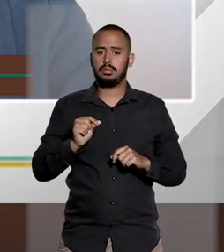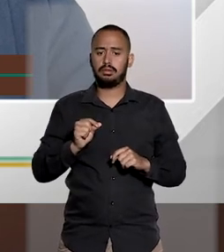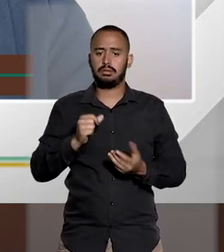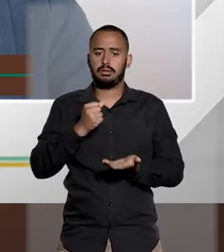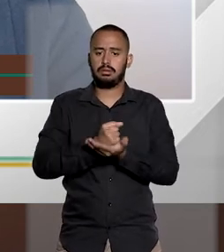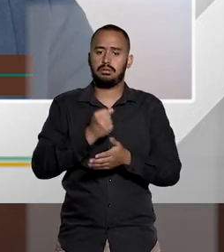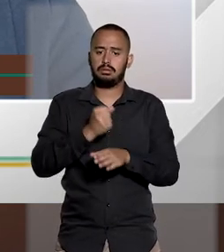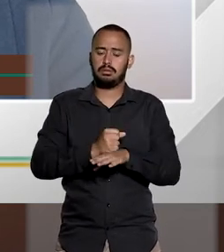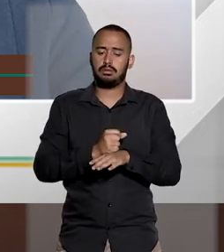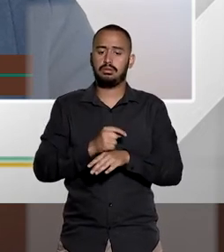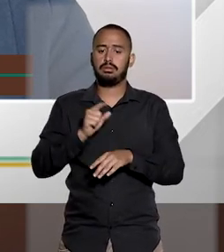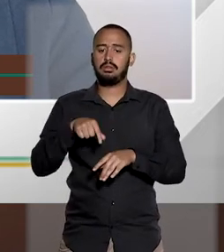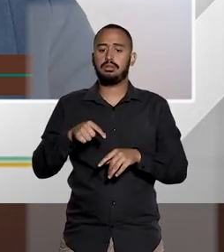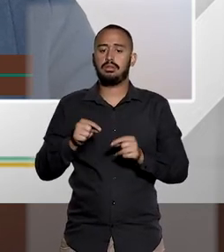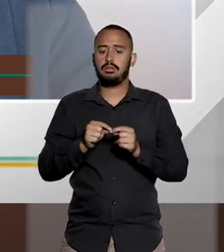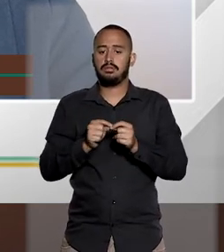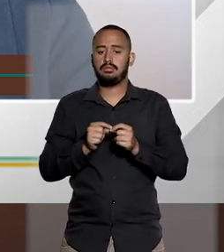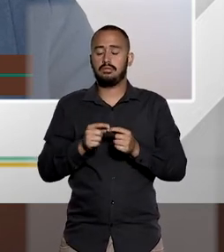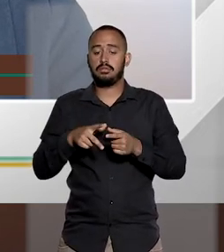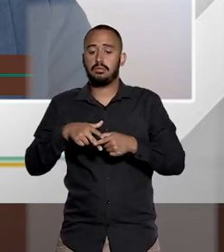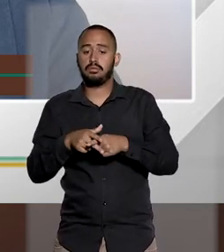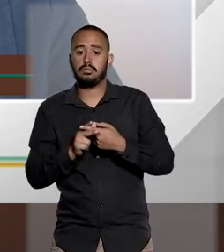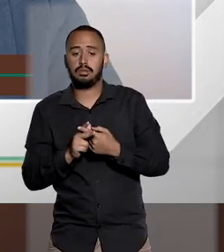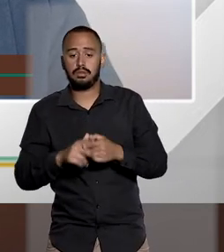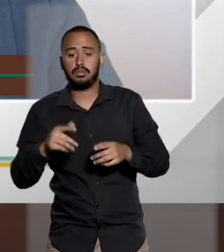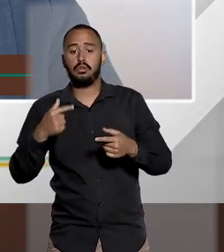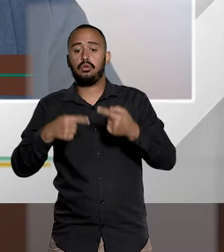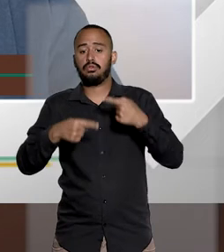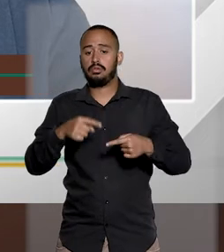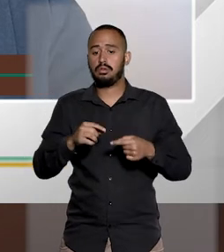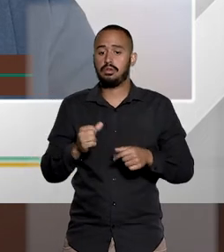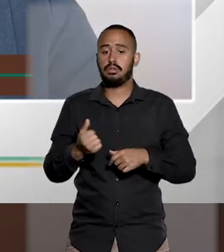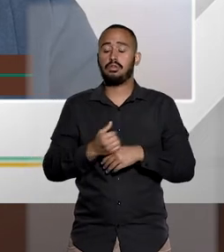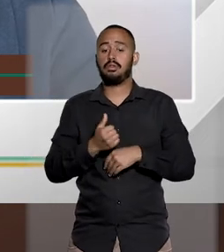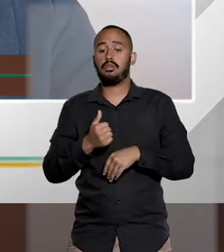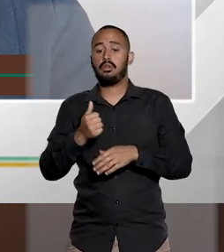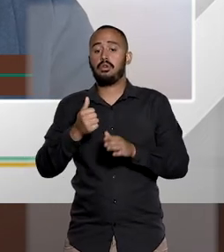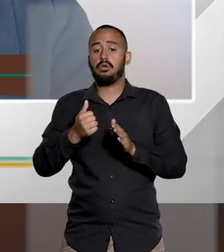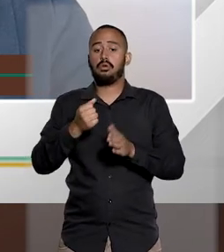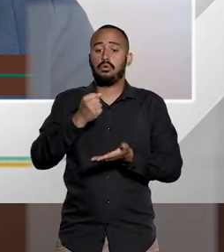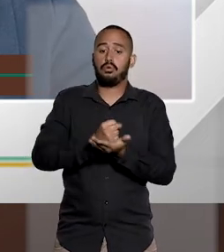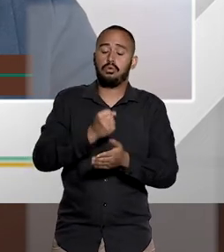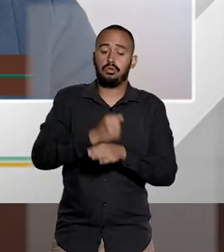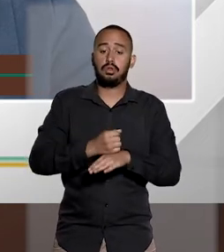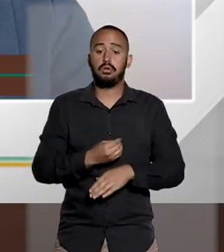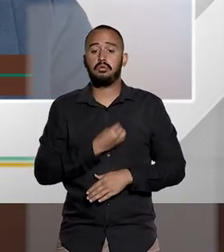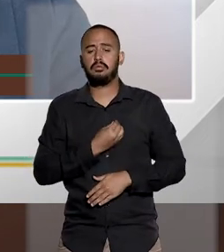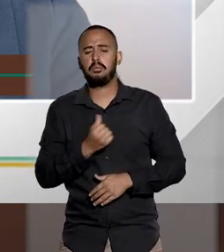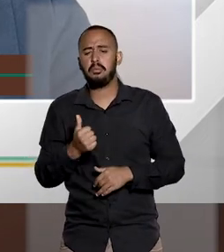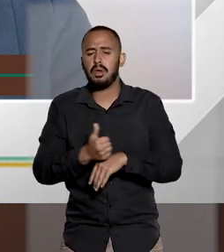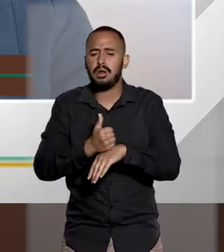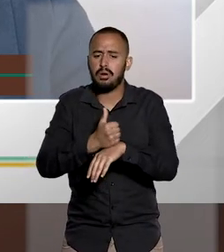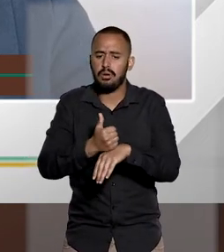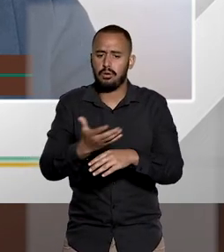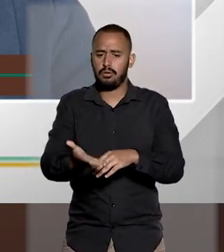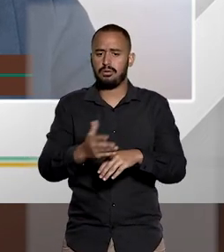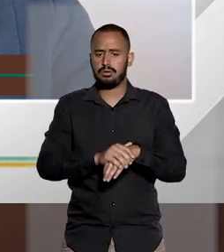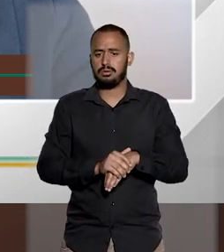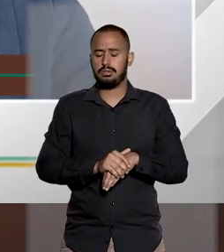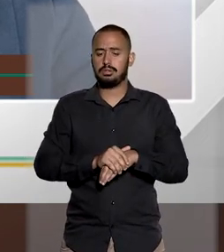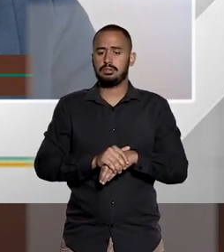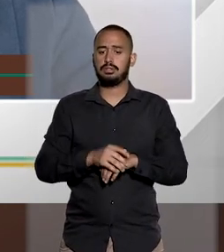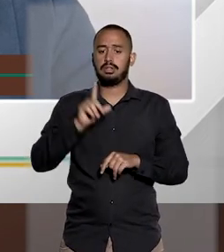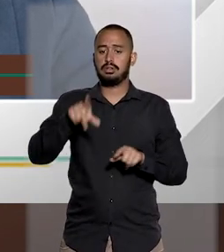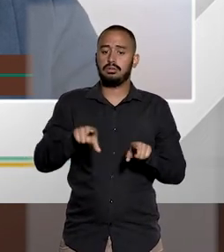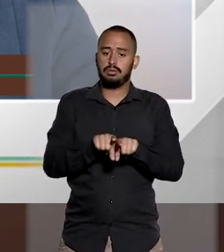aqueles contratos que são submetidos à arbitragem acabam tendo uma vida útil maior. Claro que existe um custo para isso, mas